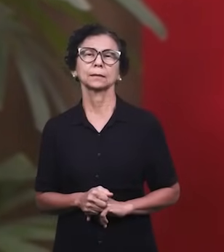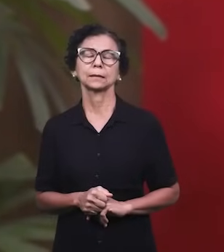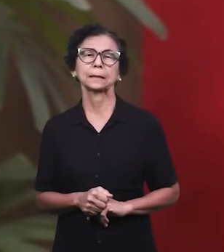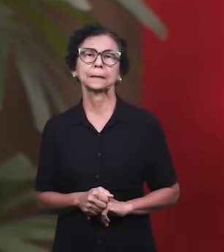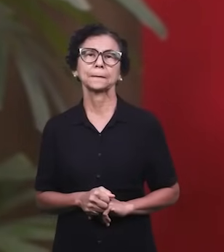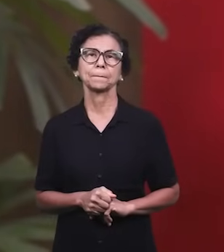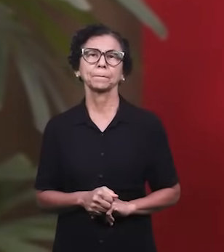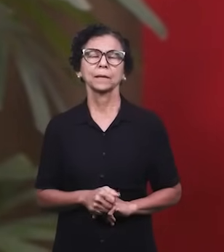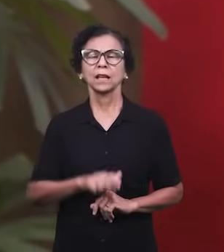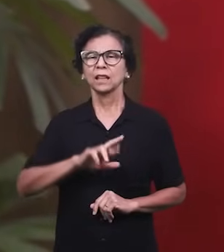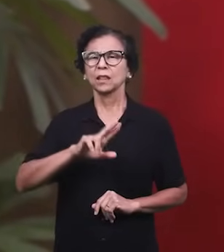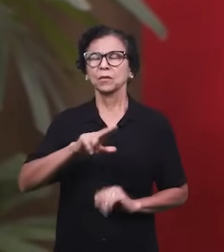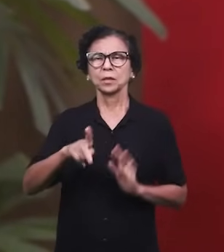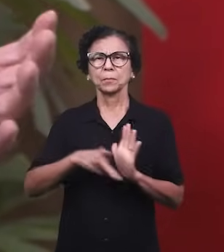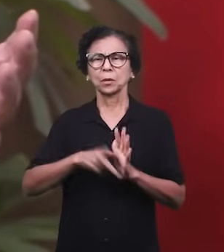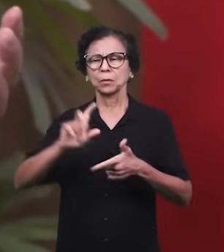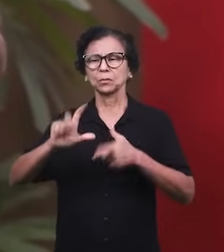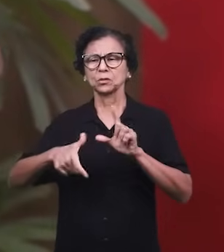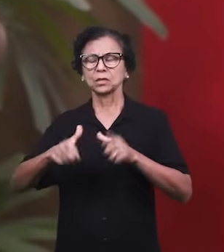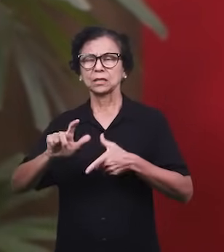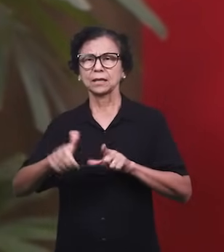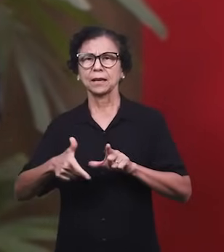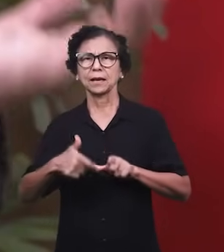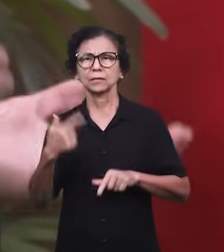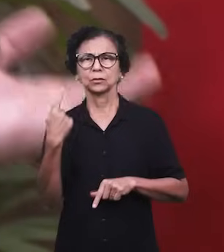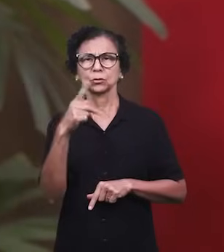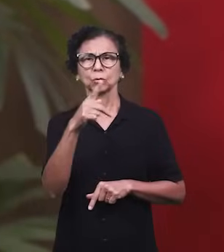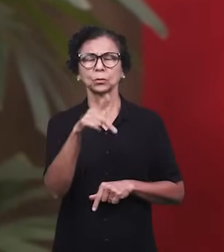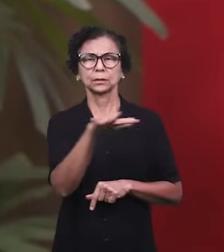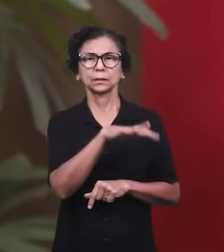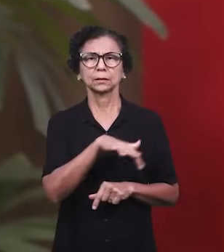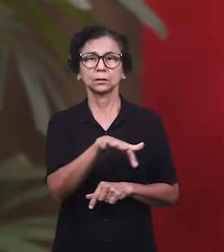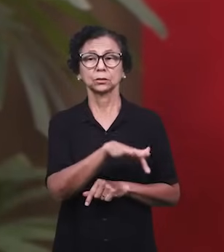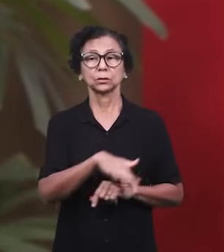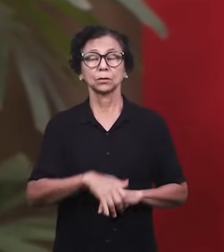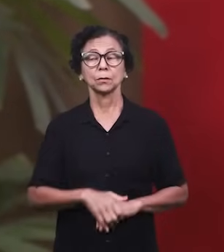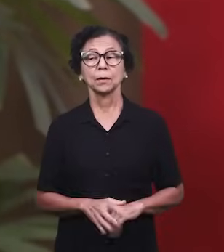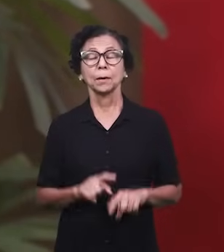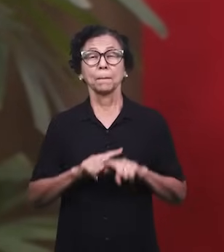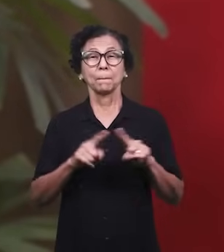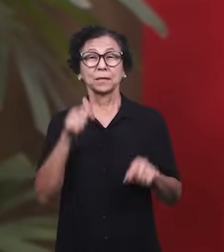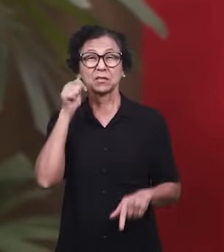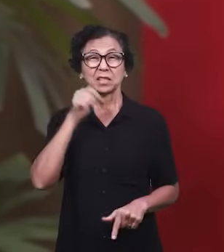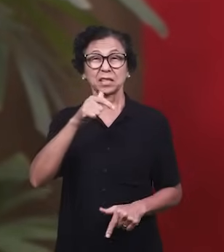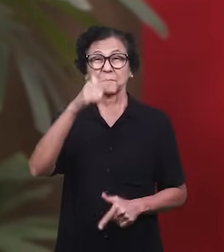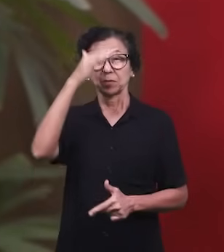a dependência total dela em Jesus, diante da palavra que Jesus tinha falado com ela,